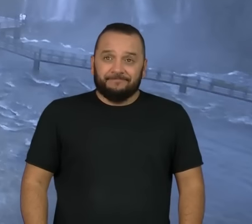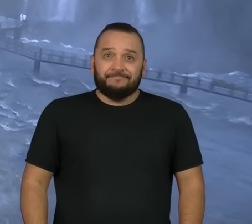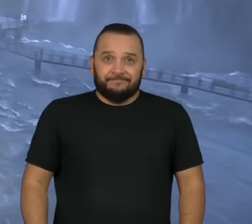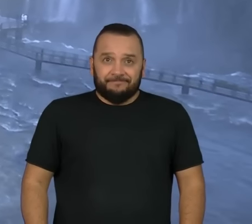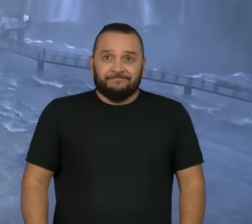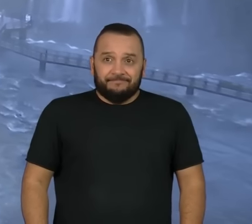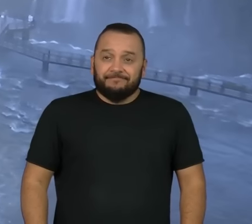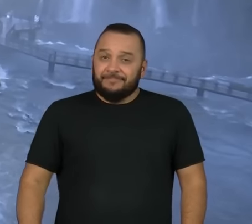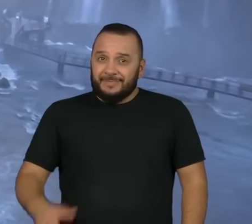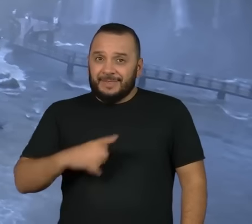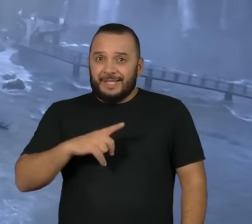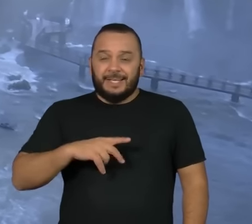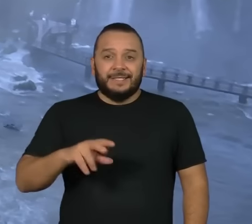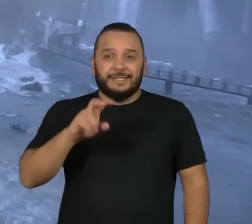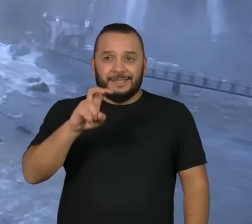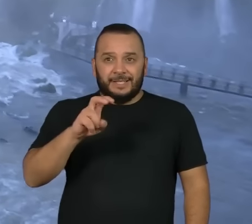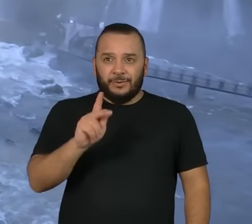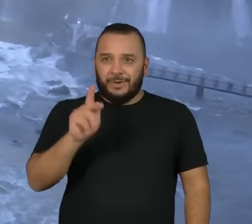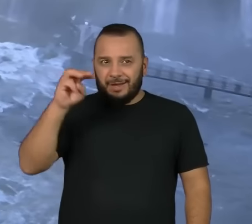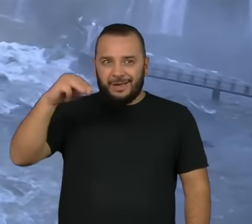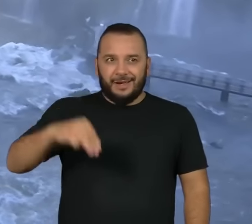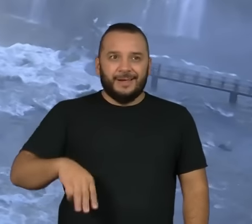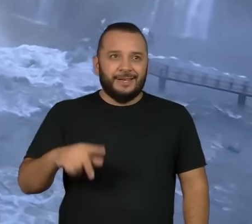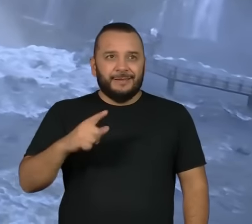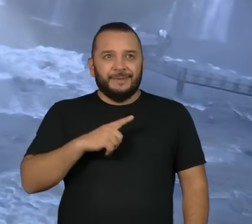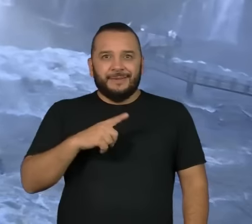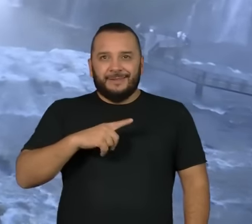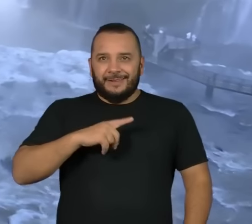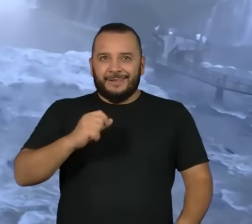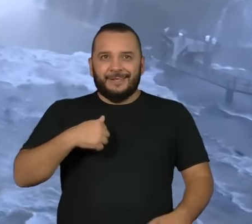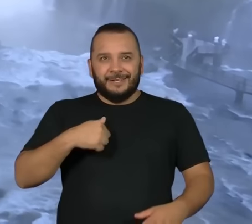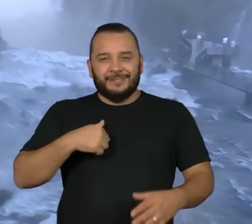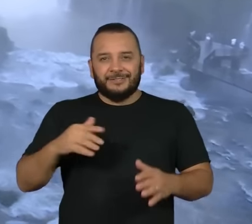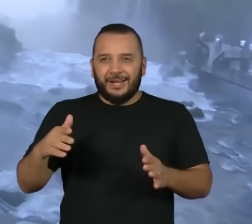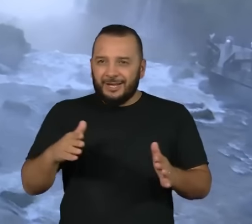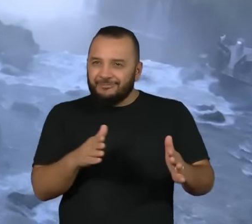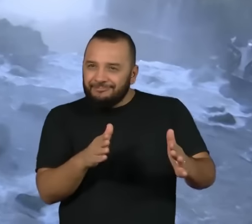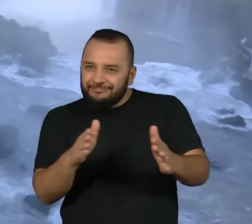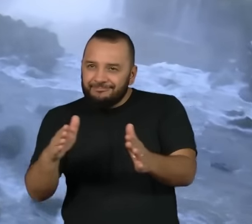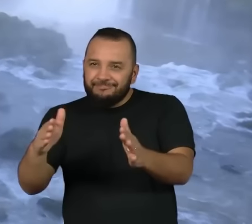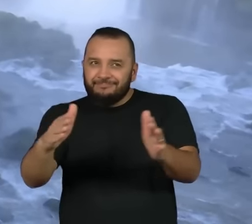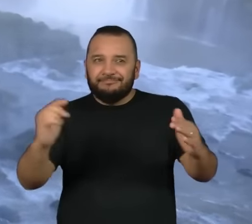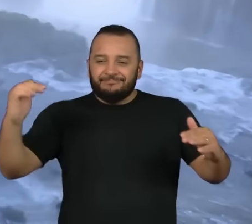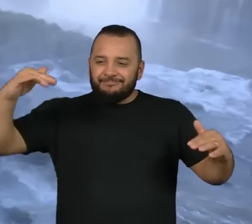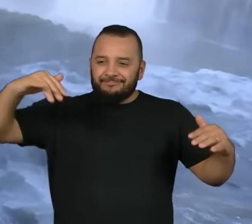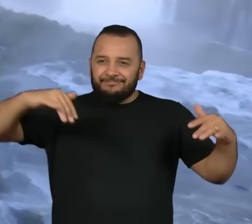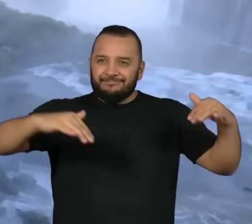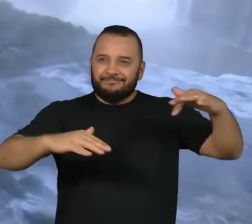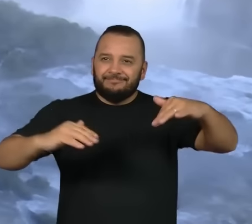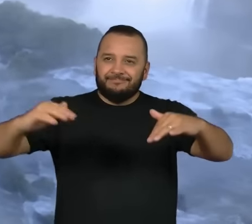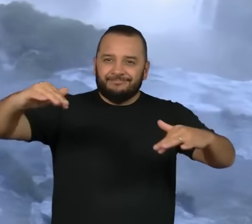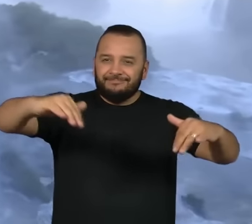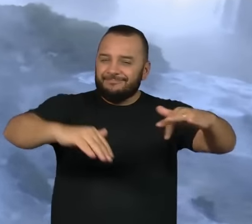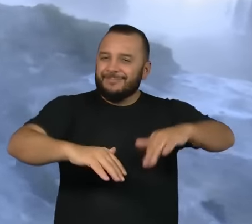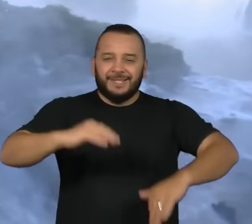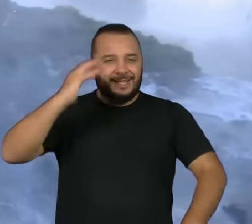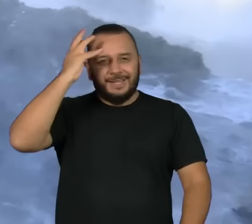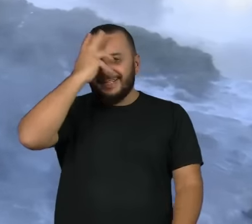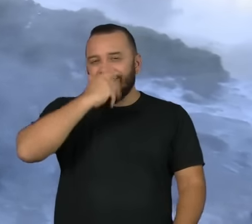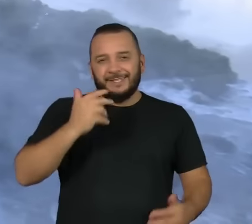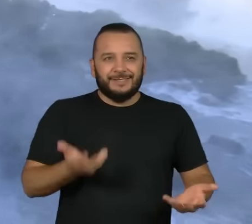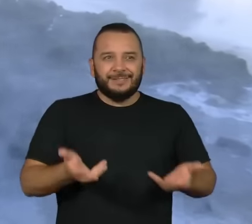5 quilômetros de corredeiras de uma beleza impressionante. Não à toa, as